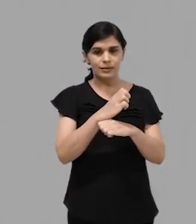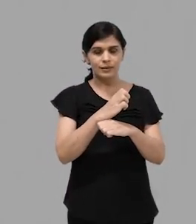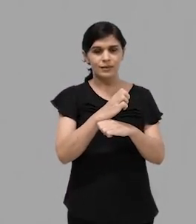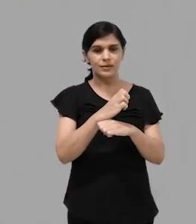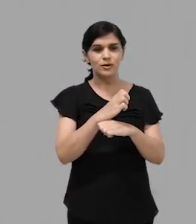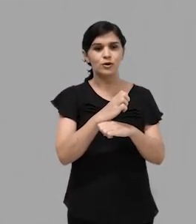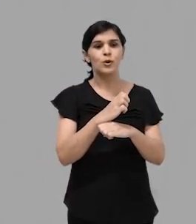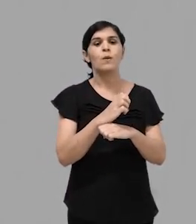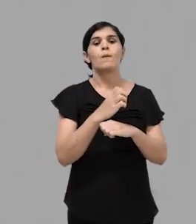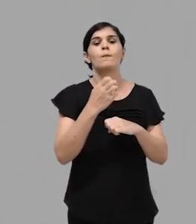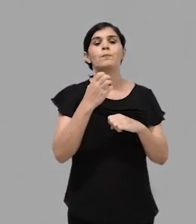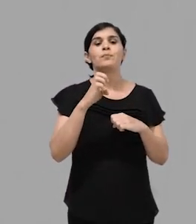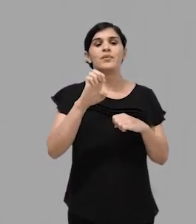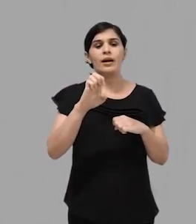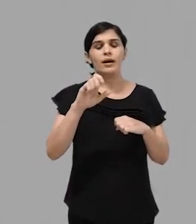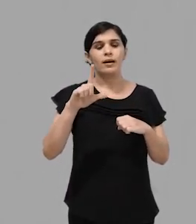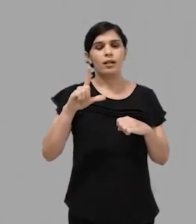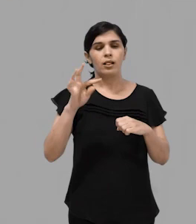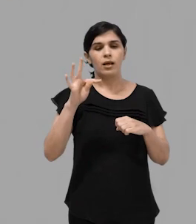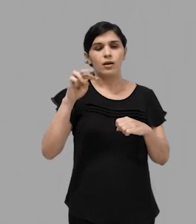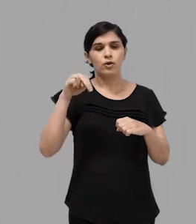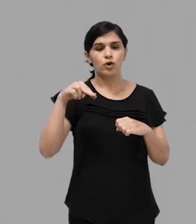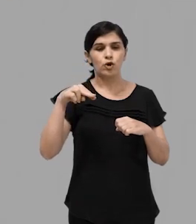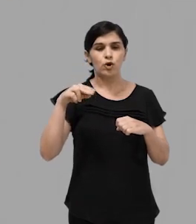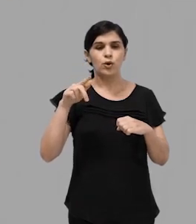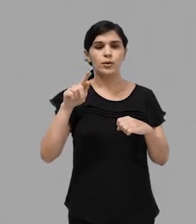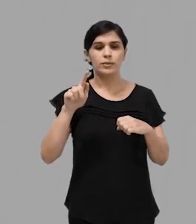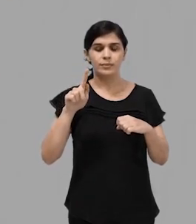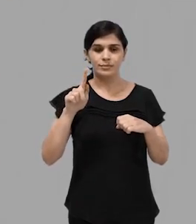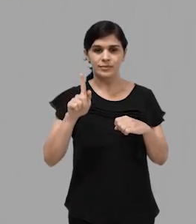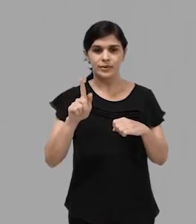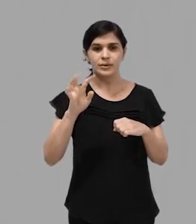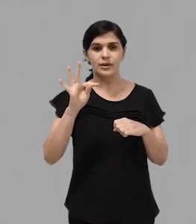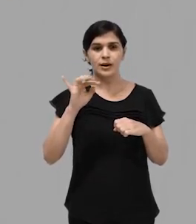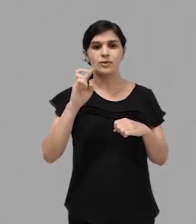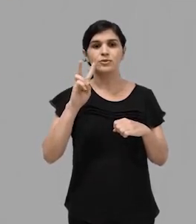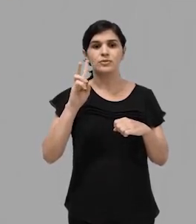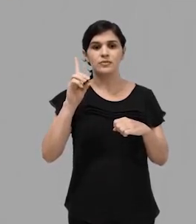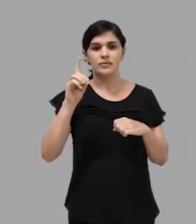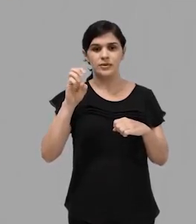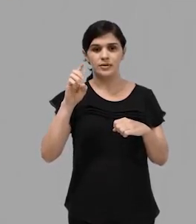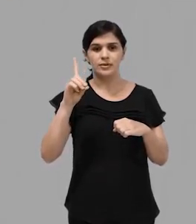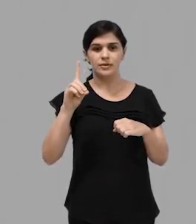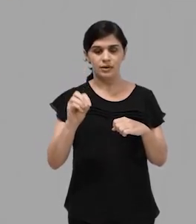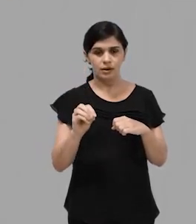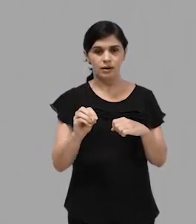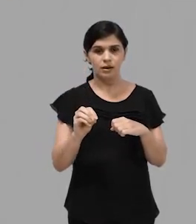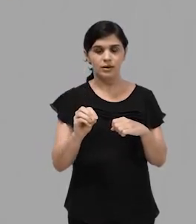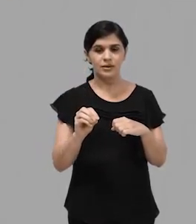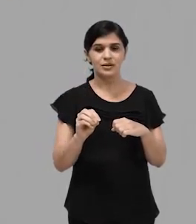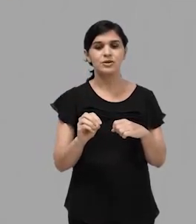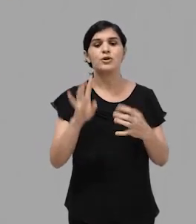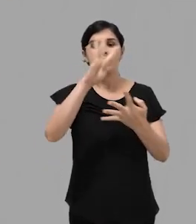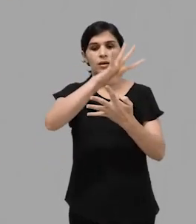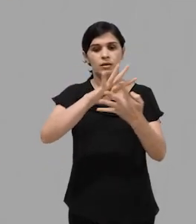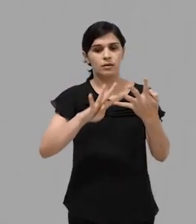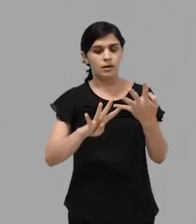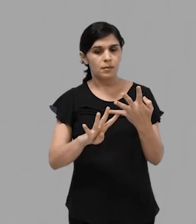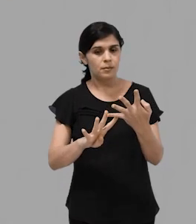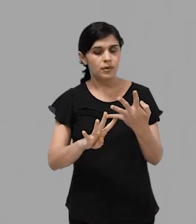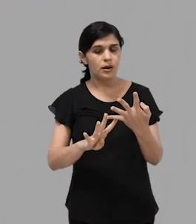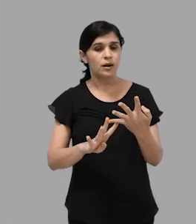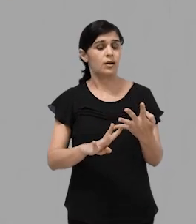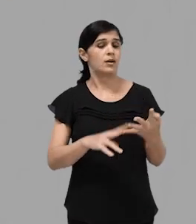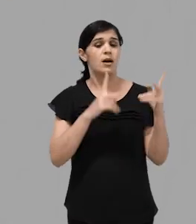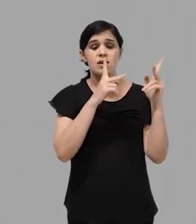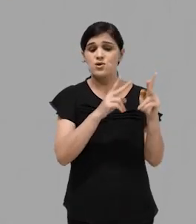eletronegatividade, estão relacionados aos elétrons. O comportamento na tabela será o mesmo. Vai crescer de baixo